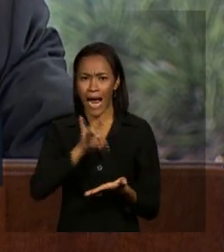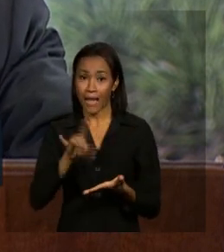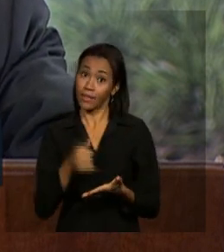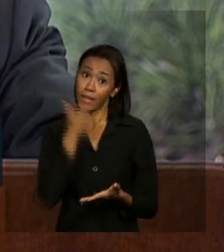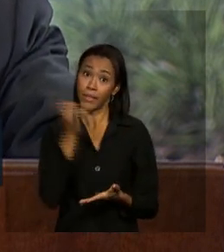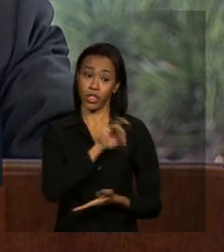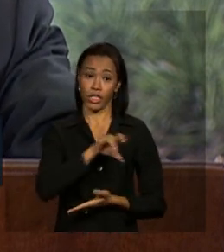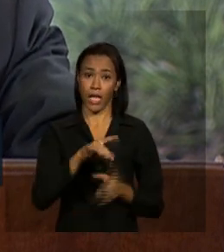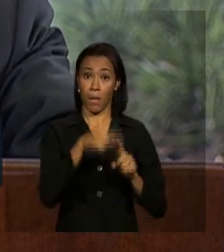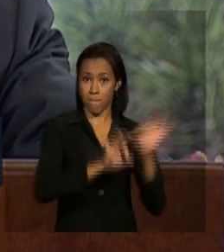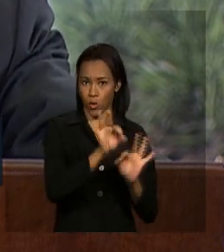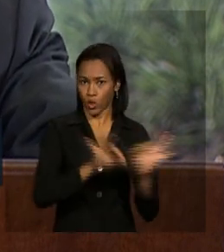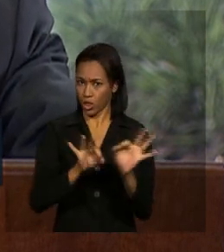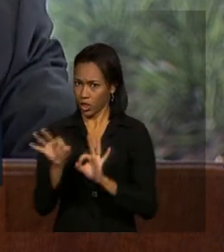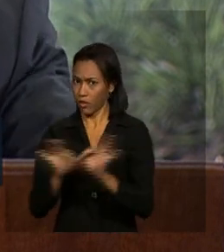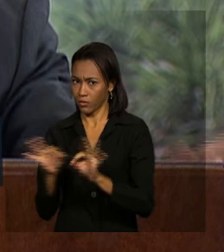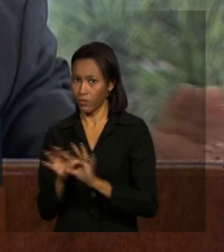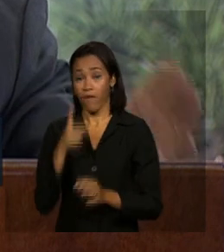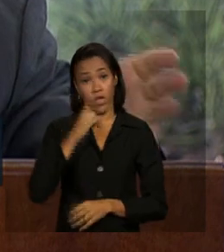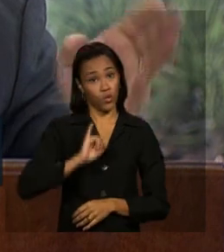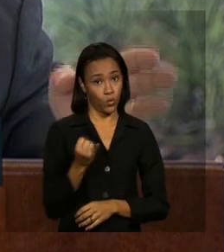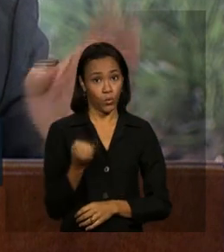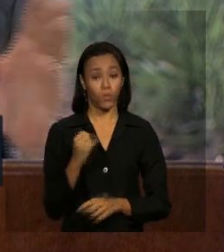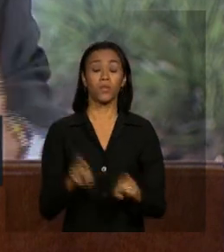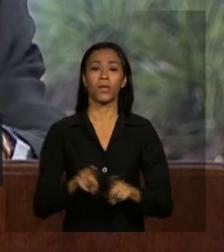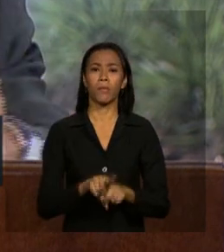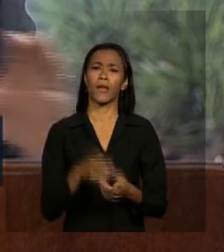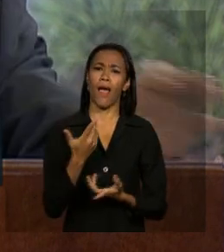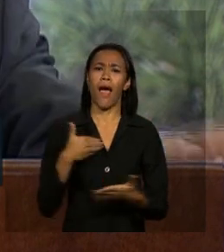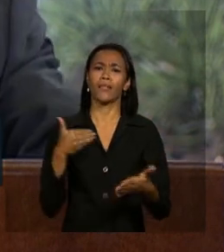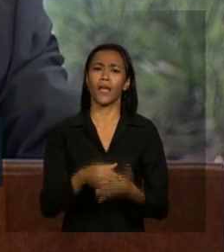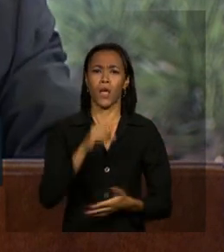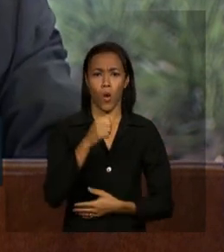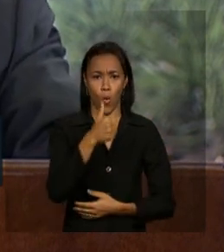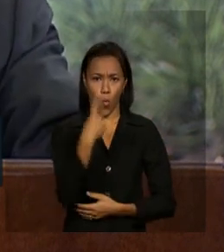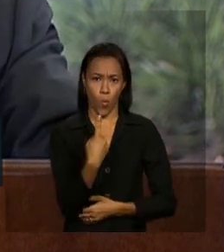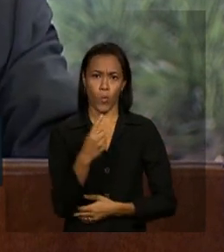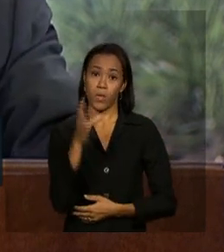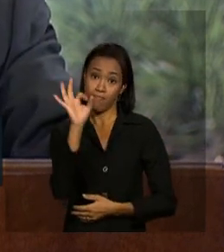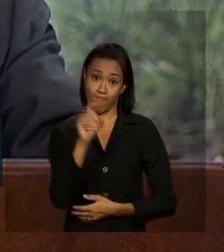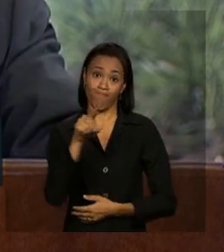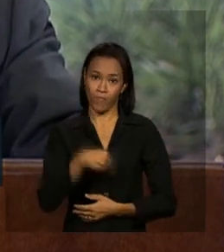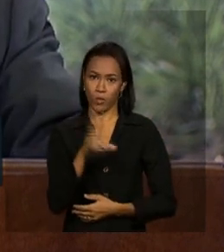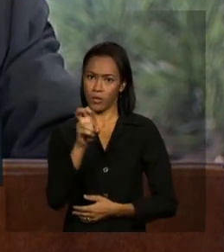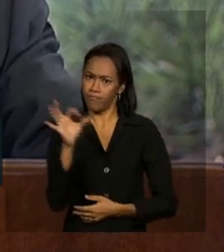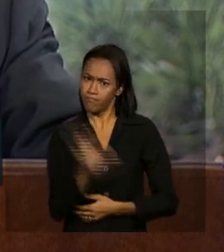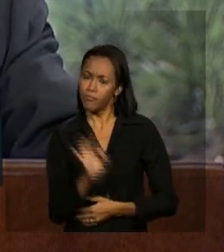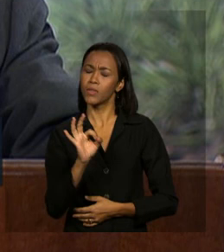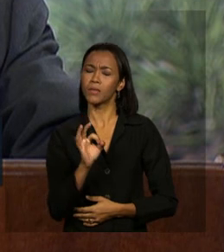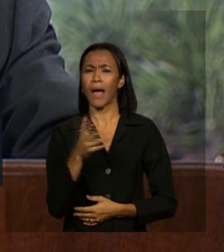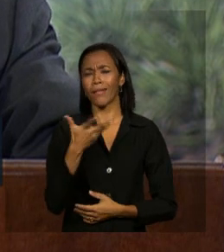projeto prevê se juros de tjlp mais até um e meio por cento uma carência de